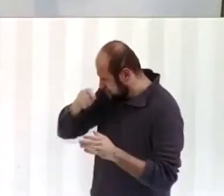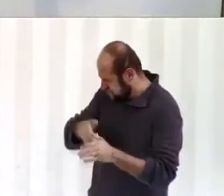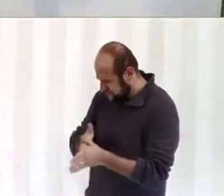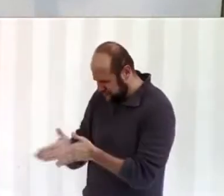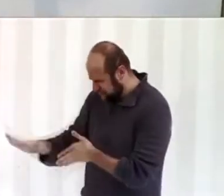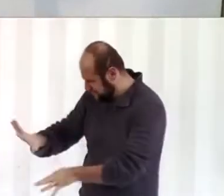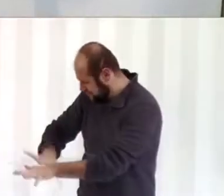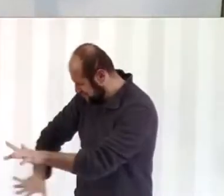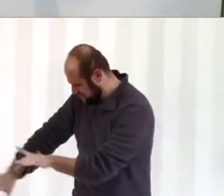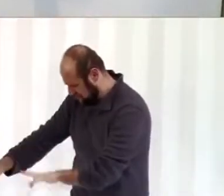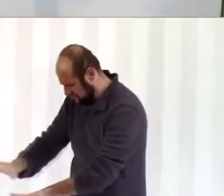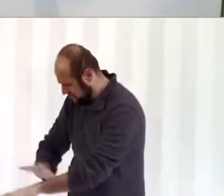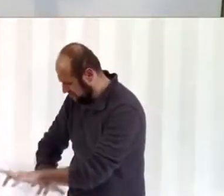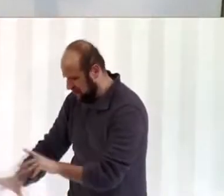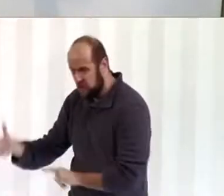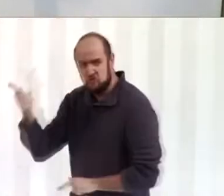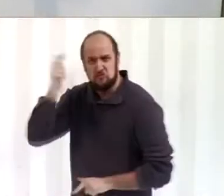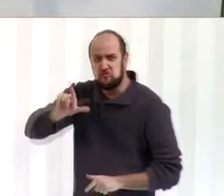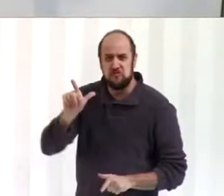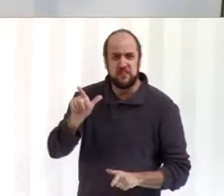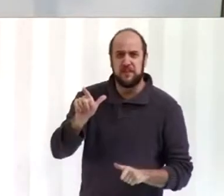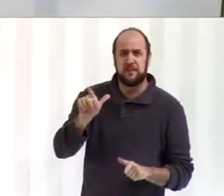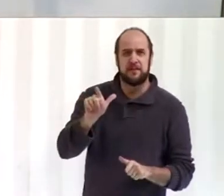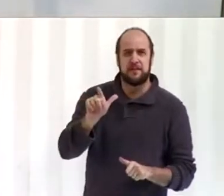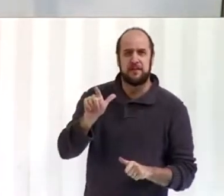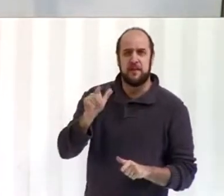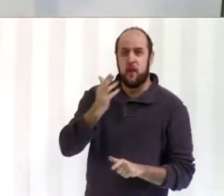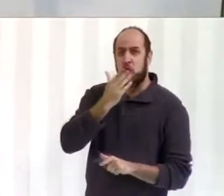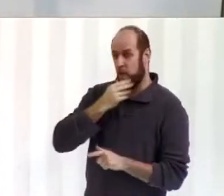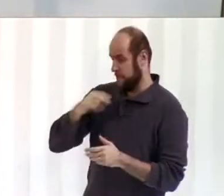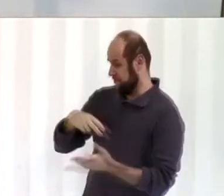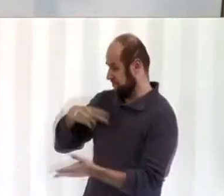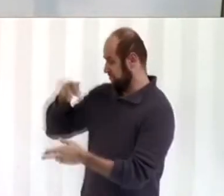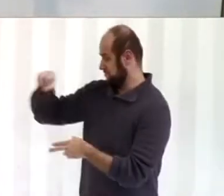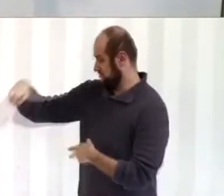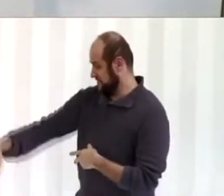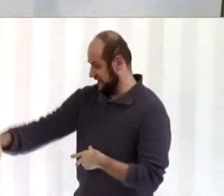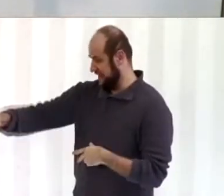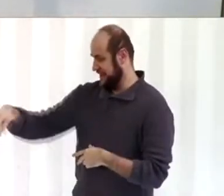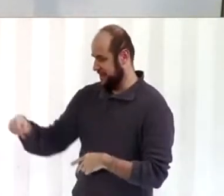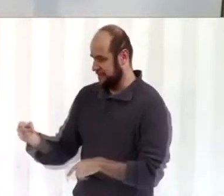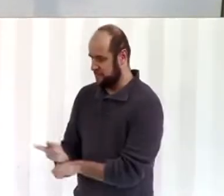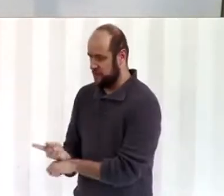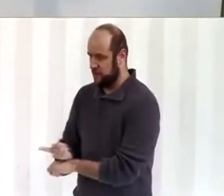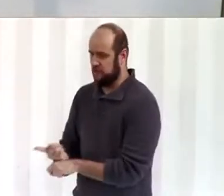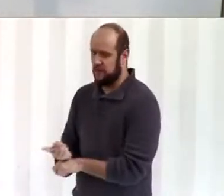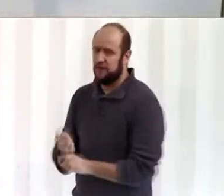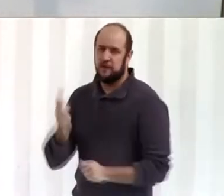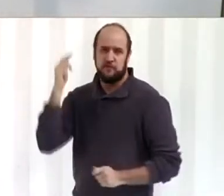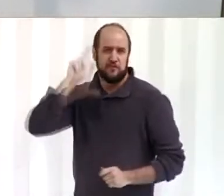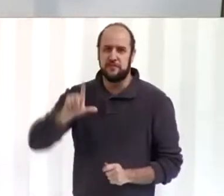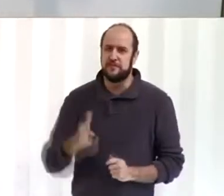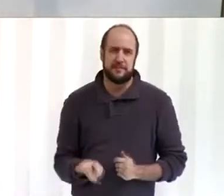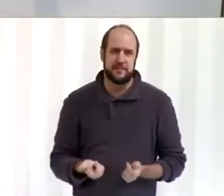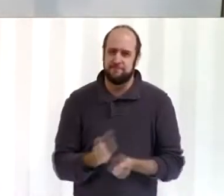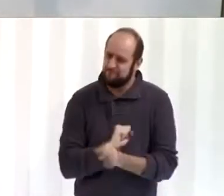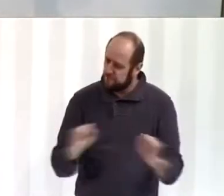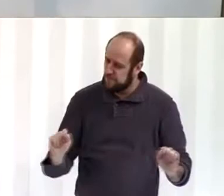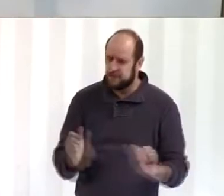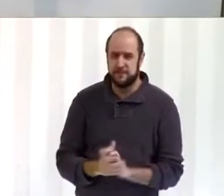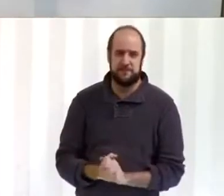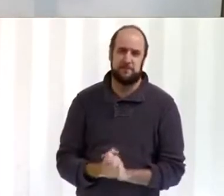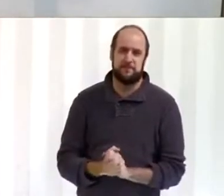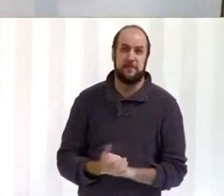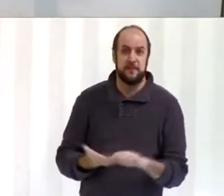Não tinha a menor possibilidade dele pular na água para poder resgatar o seu machado. A situação,